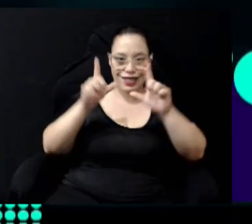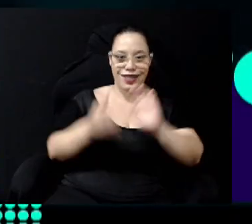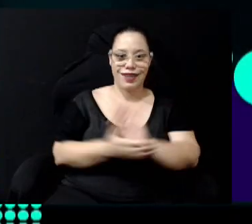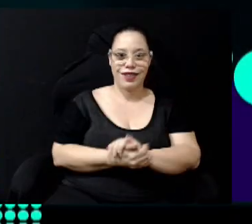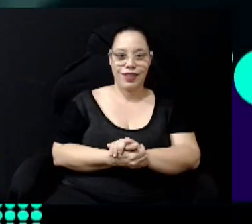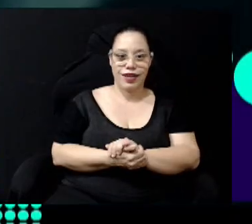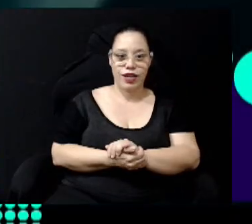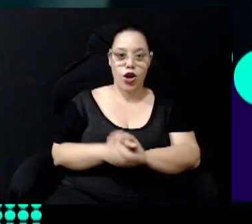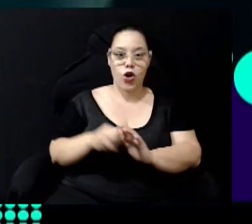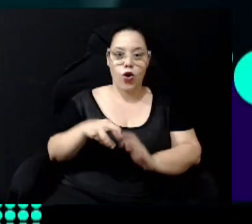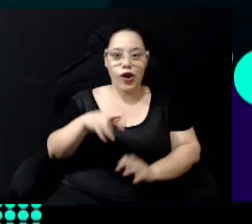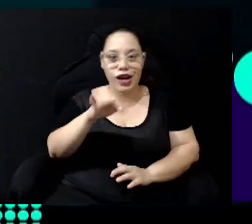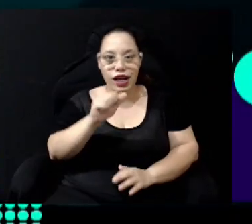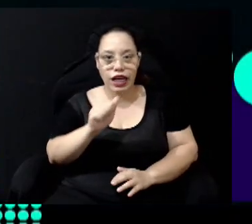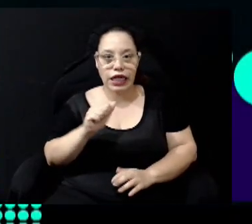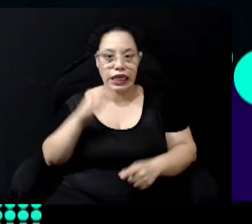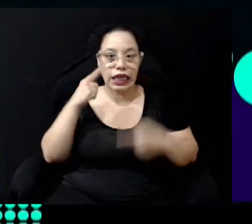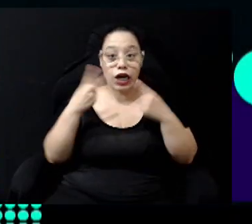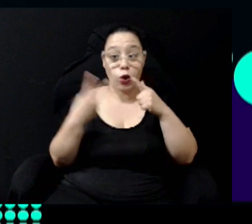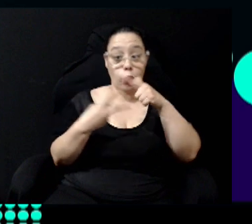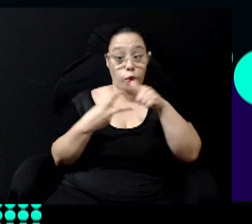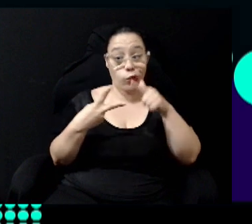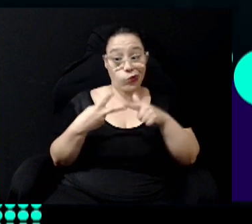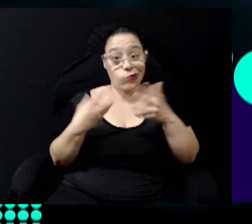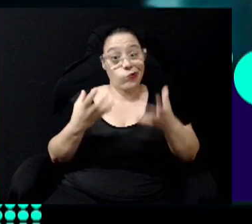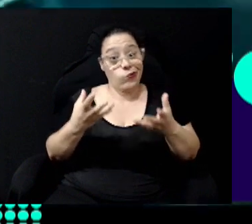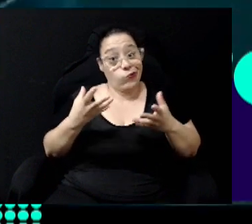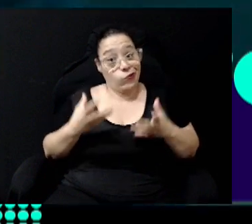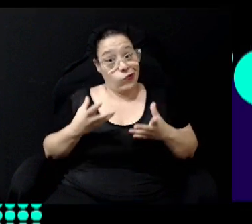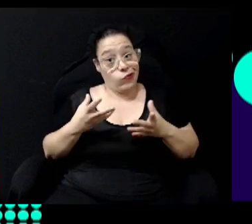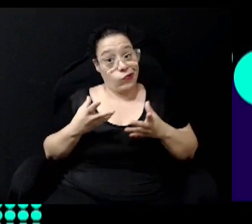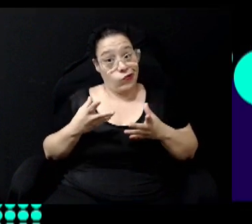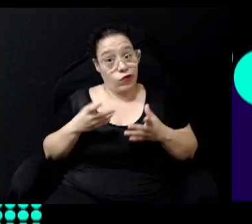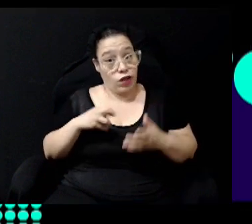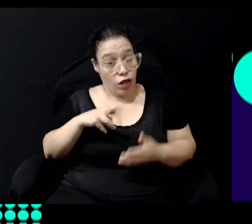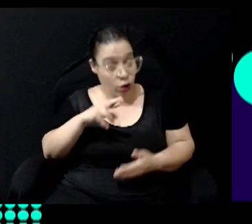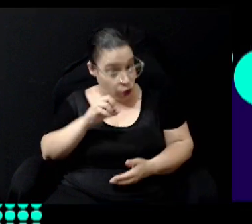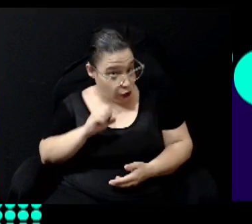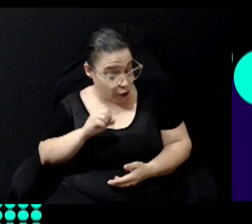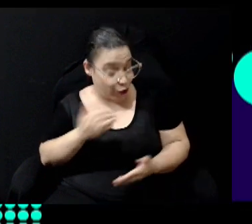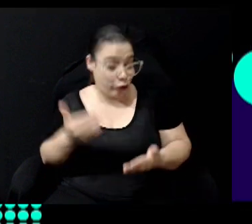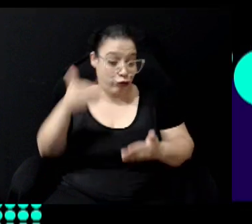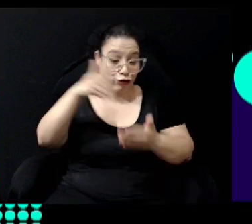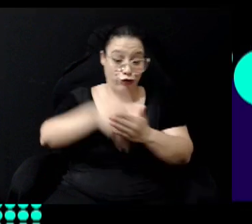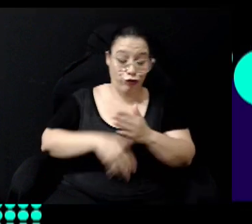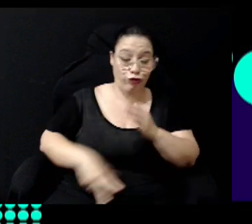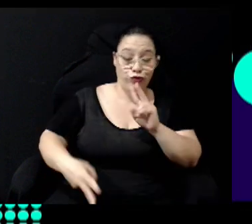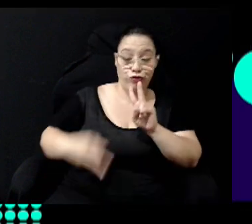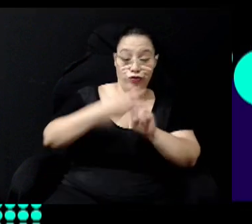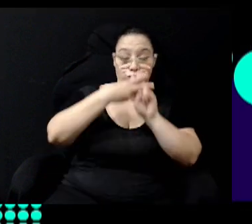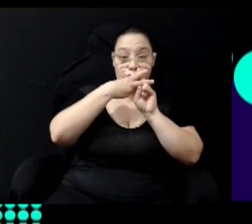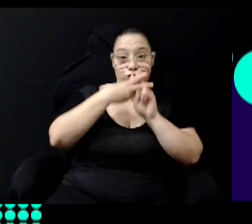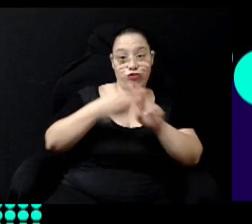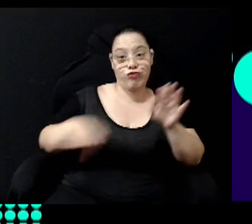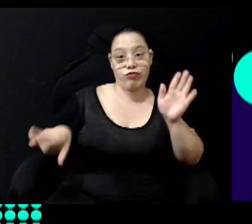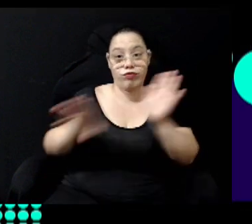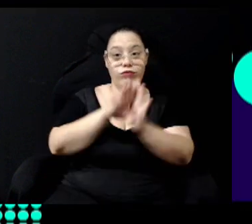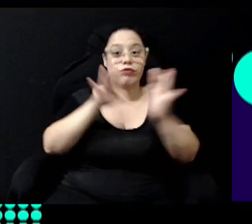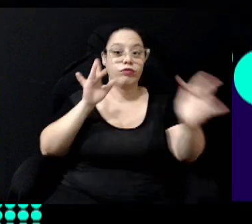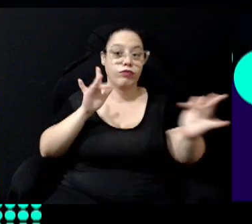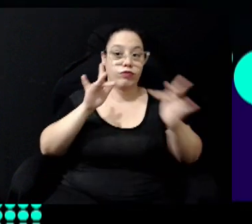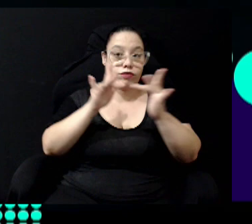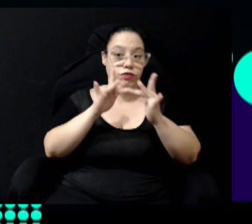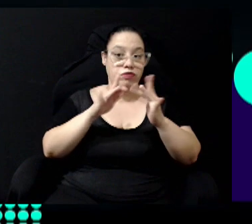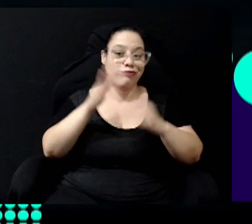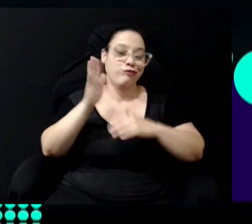Delírio A2. Quis o destino que Arthur Fleck, dentro da prisão, entrasse em contato com ninguém menos